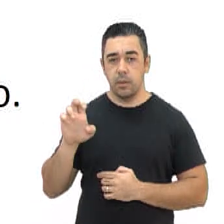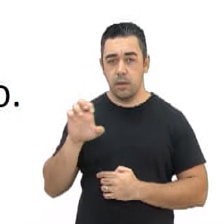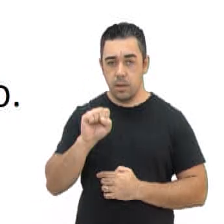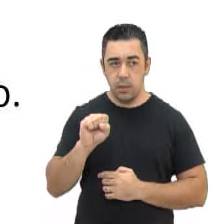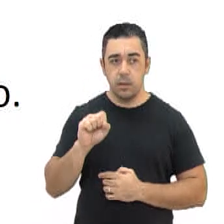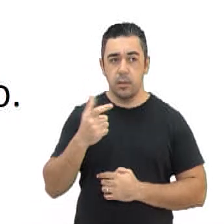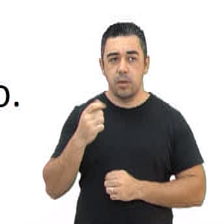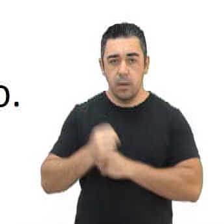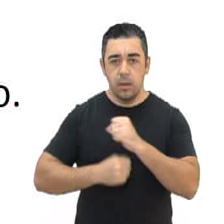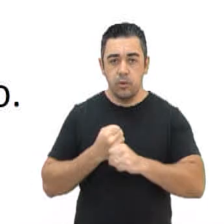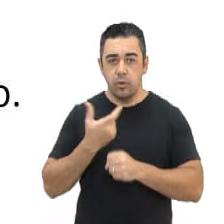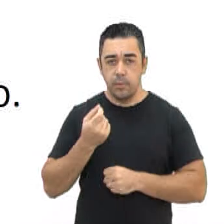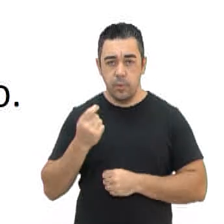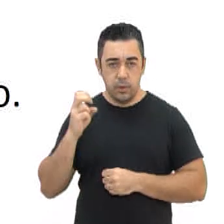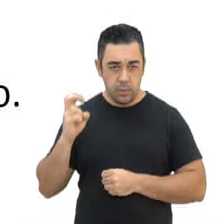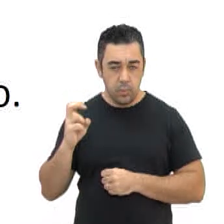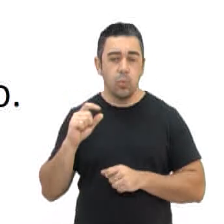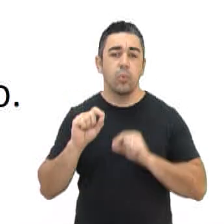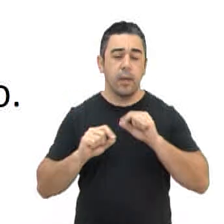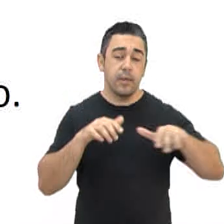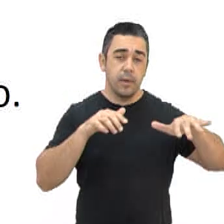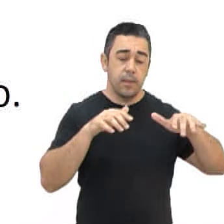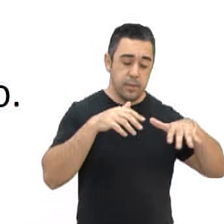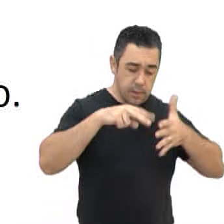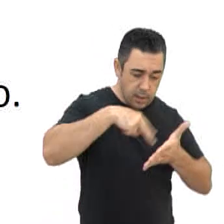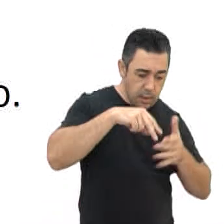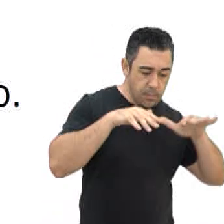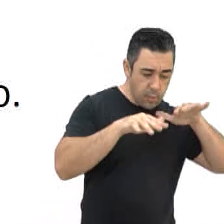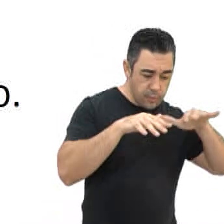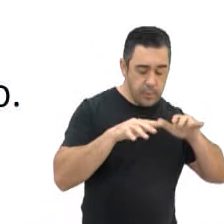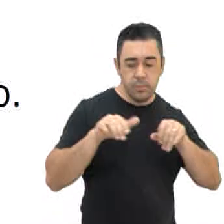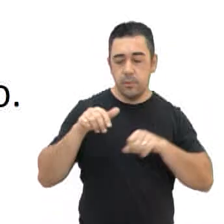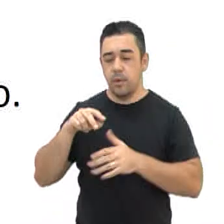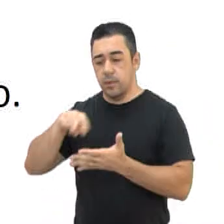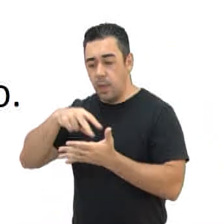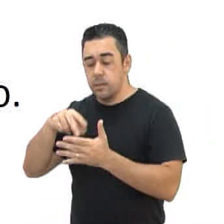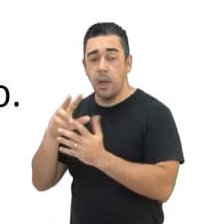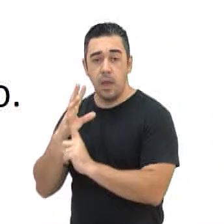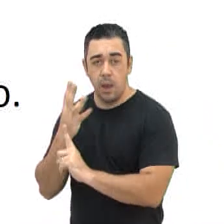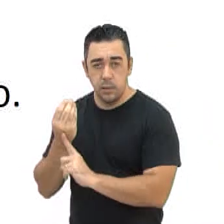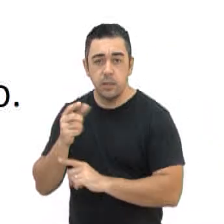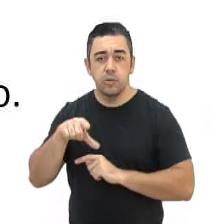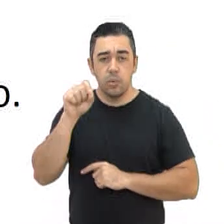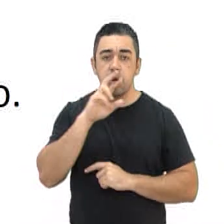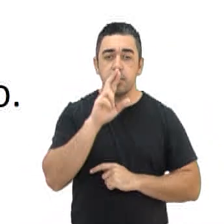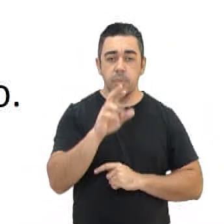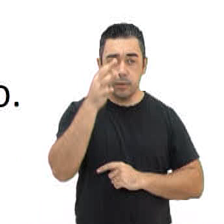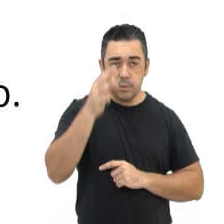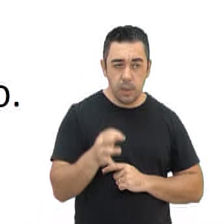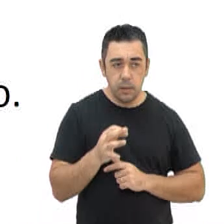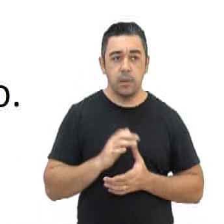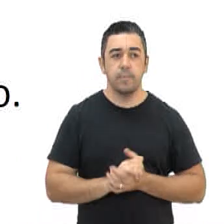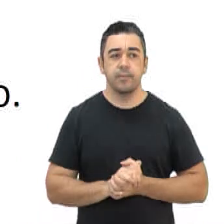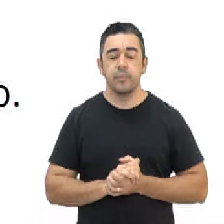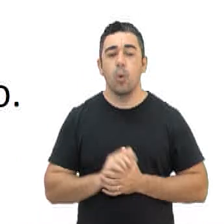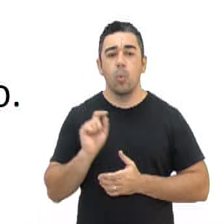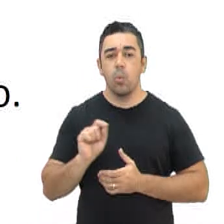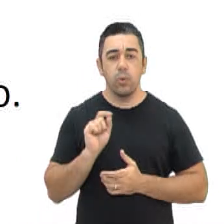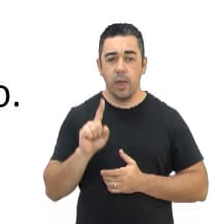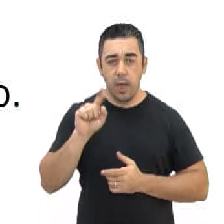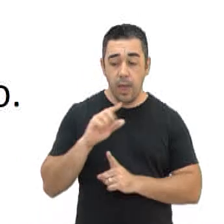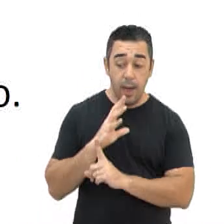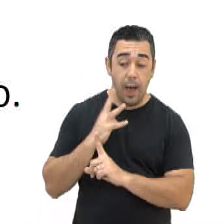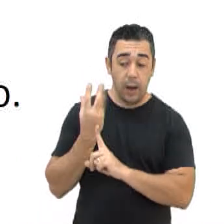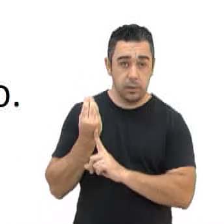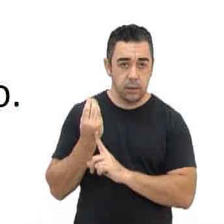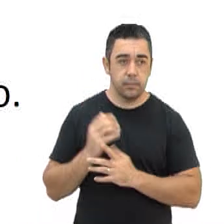escolar: a dança como movimento e a dança como arte. Assinale a alternativa correspondente, a dança como